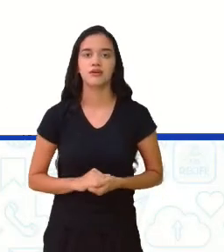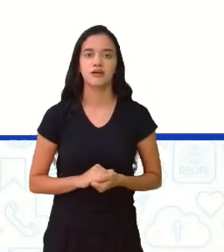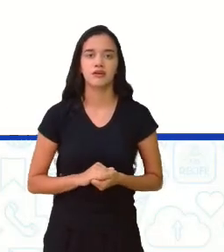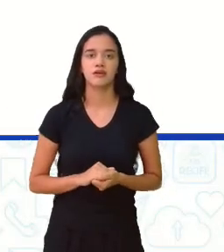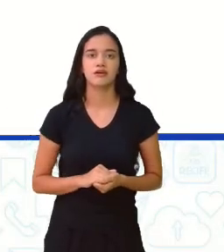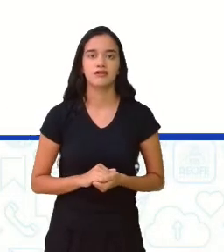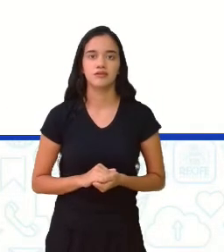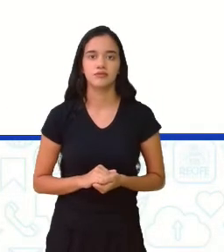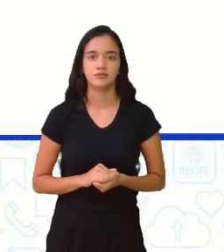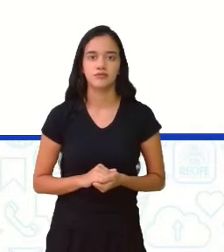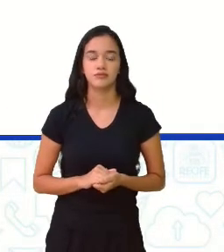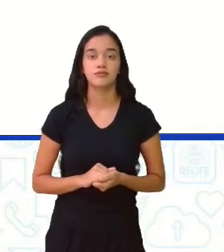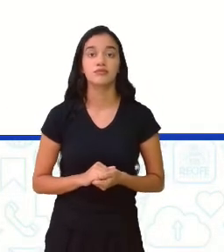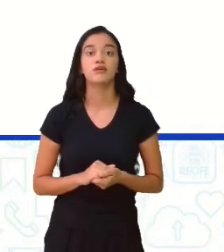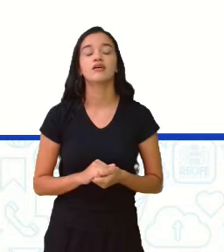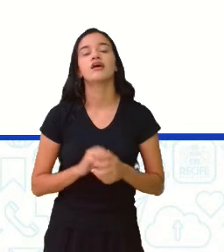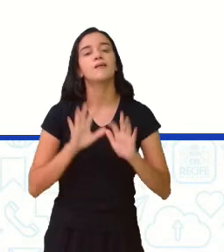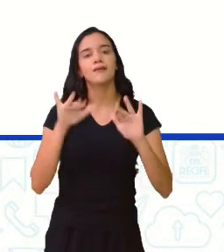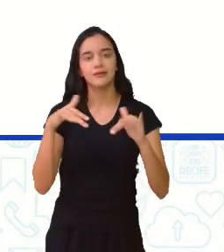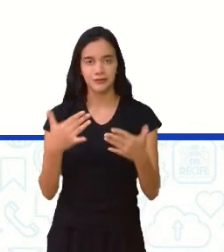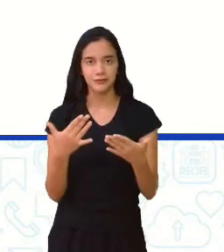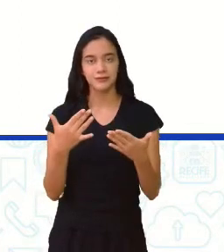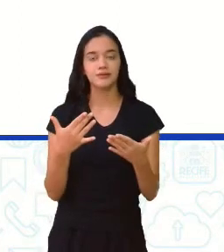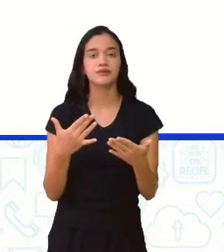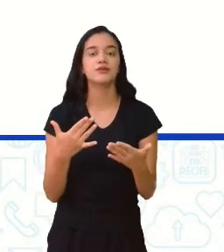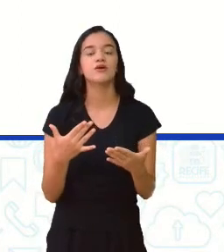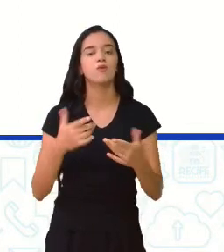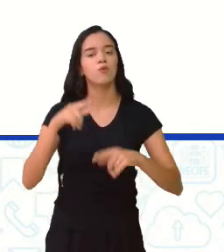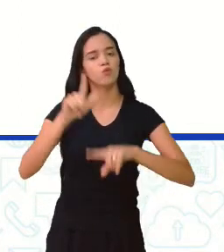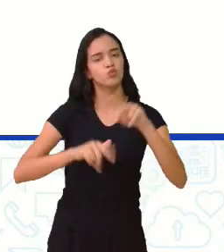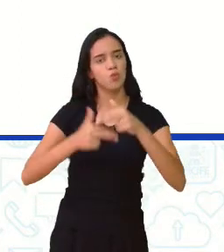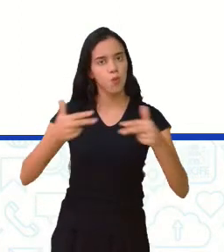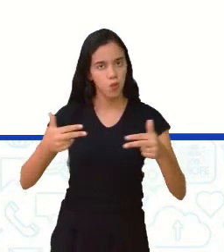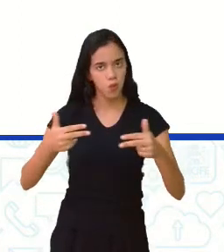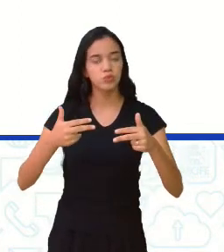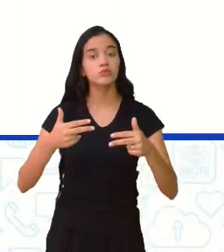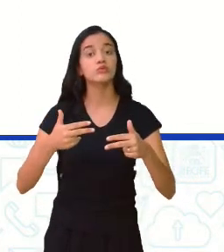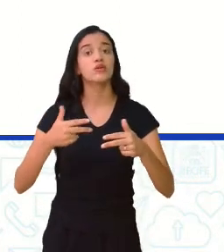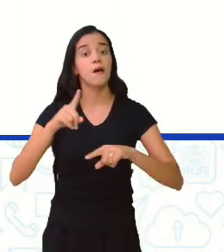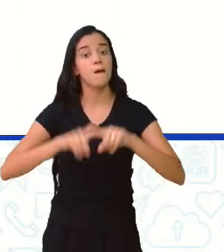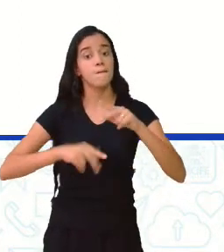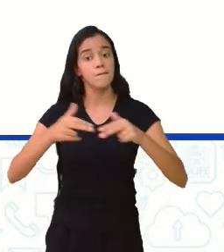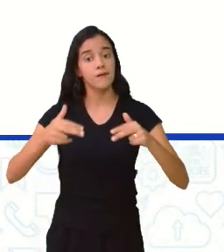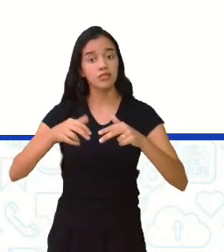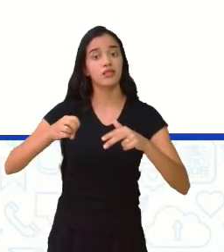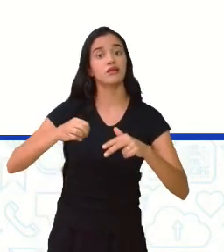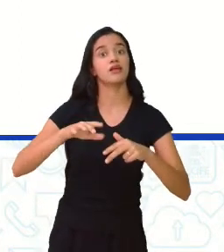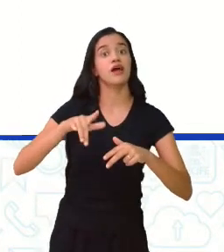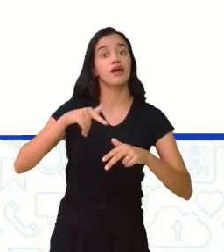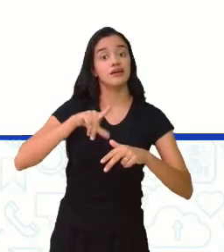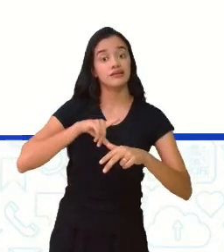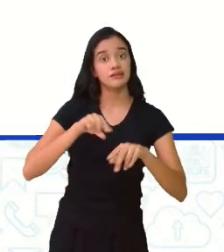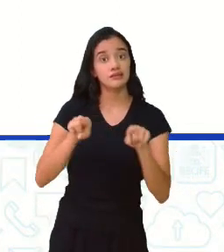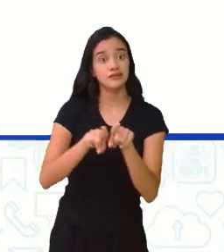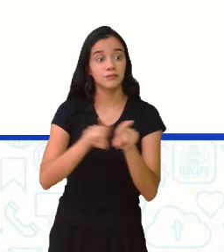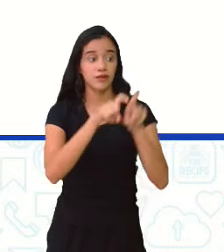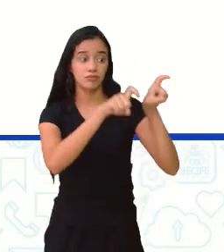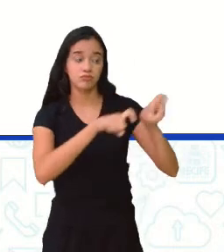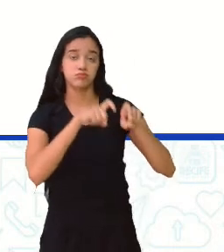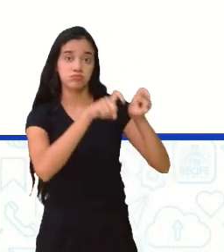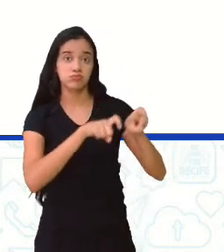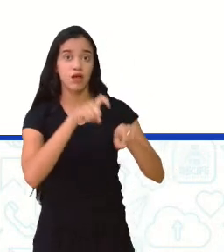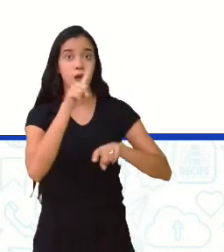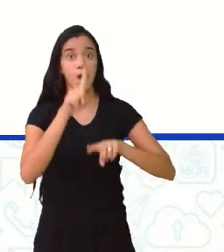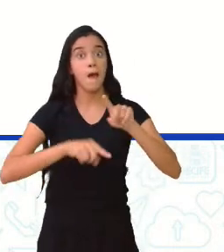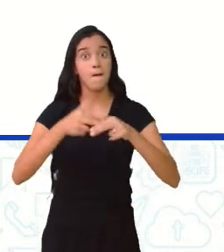e mares que circula a maior parte das mercadorias, como matérias-primas minerais, agrícolas,